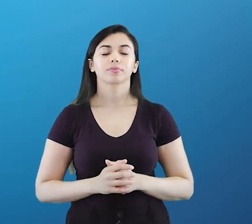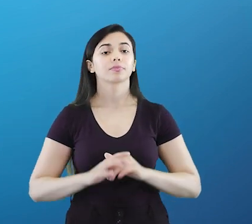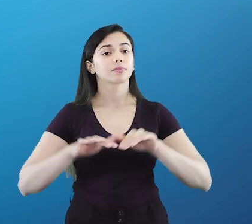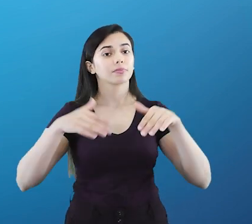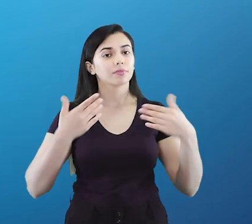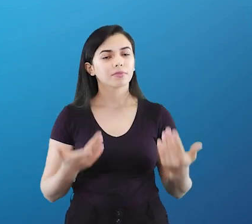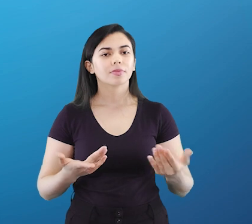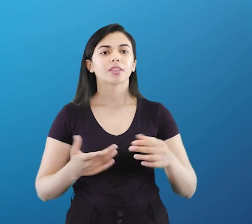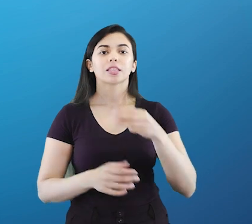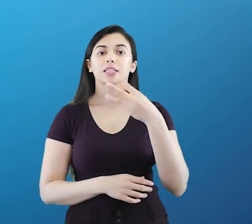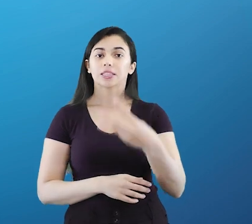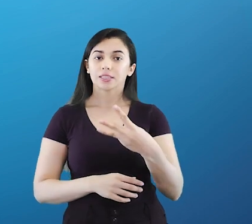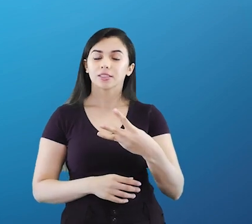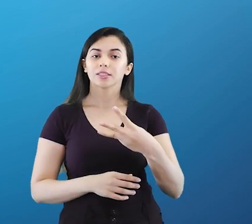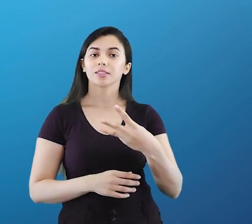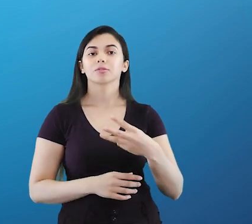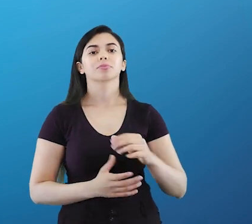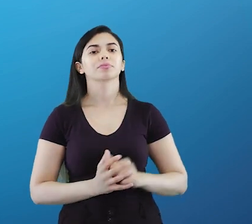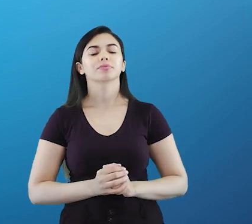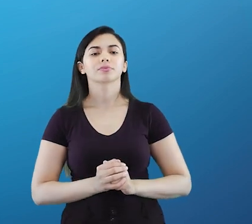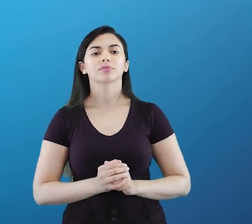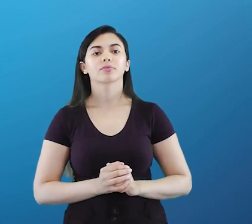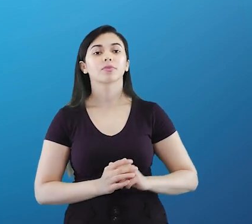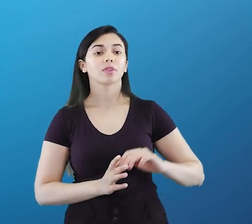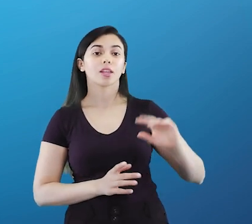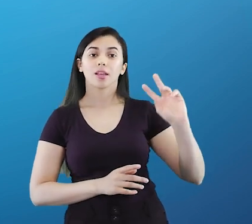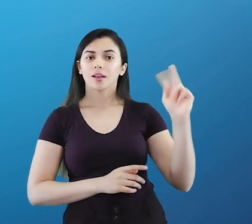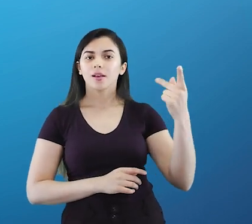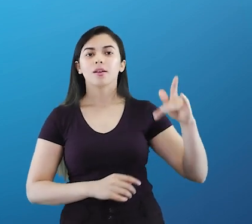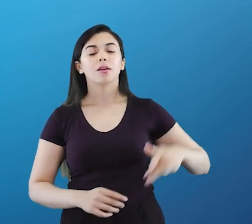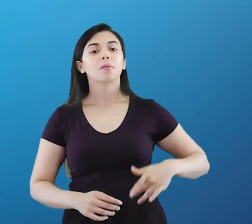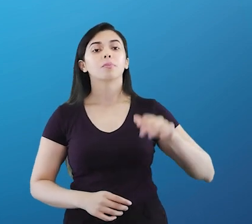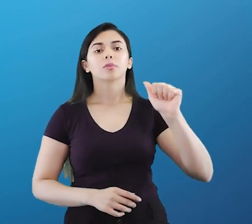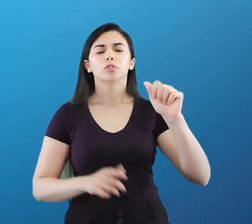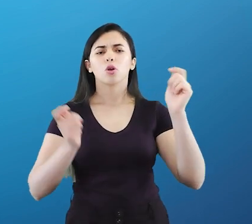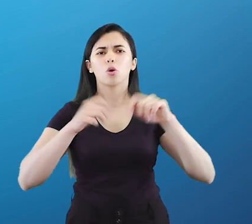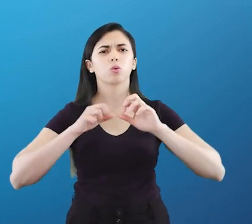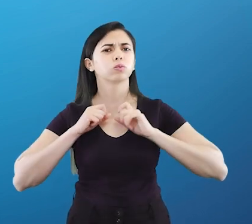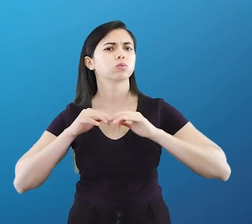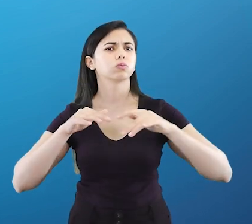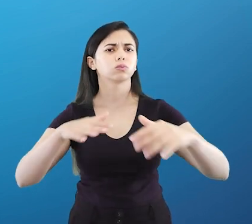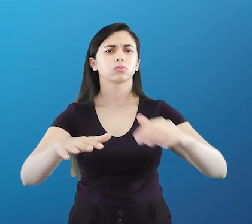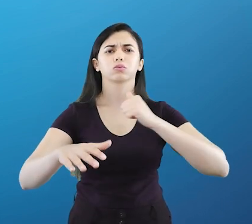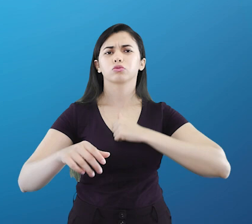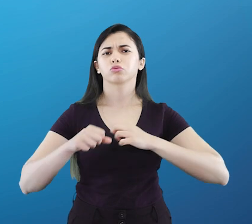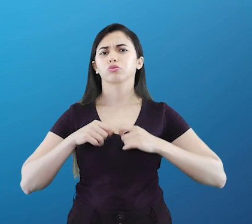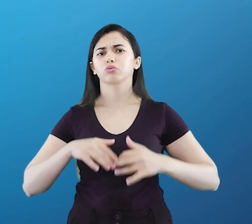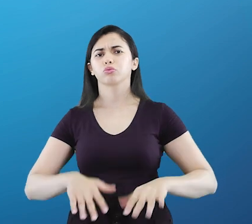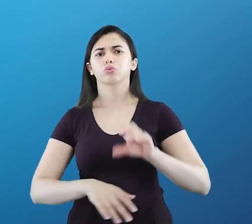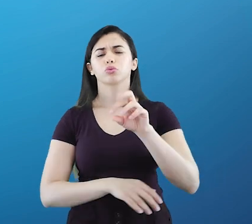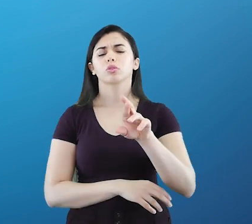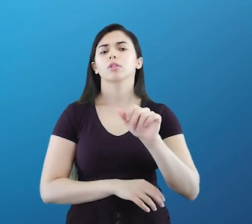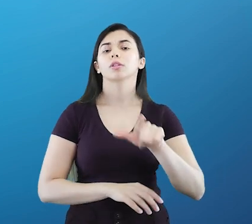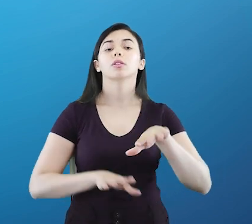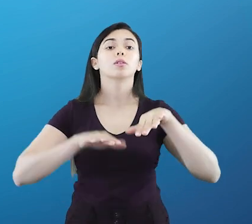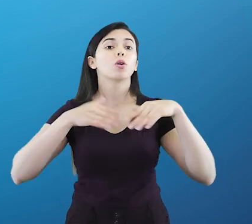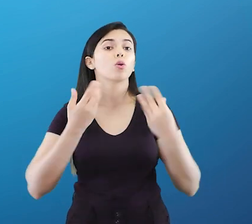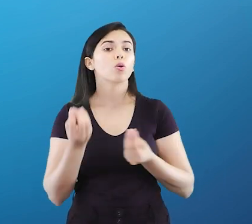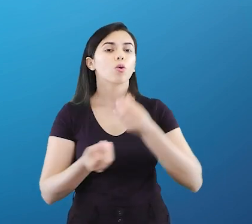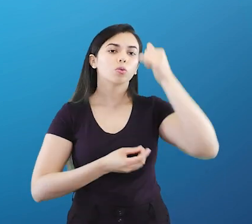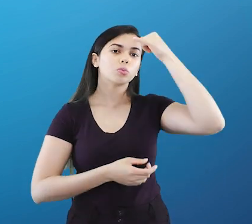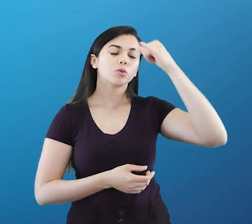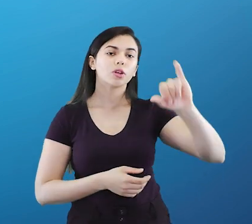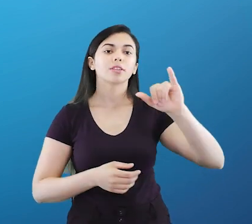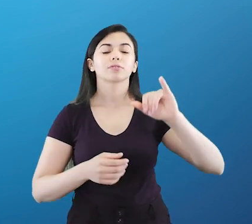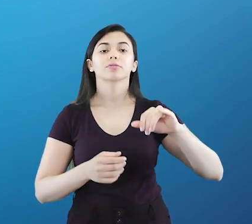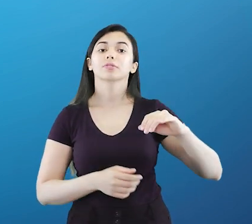pode se espalhar rapidamente devido à contaminação fecal-oral. Quais medidas de saneamento seriam mais eficazes na prevenção da